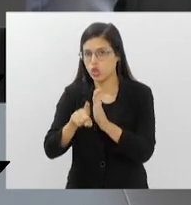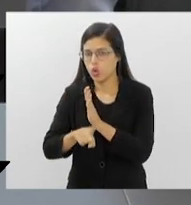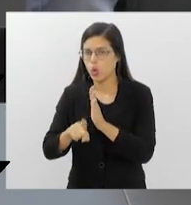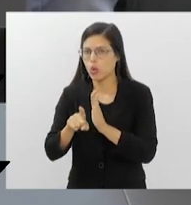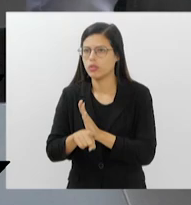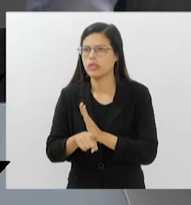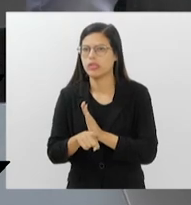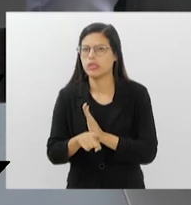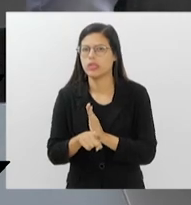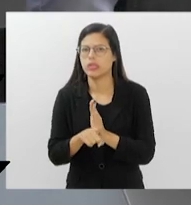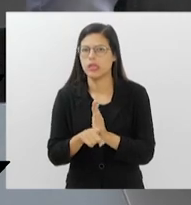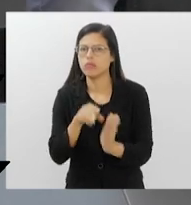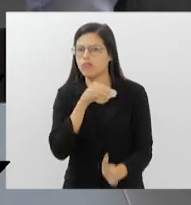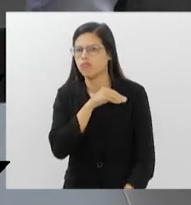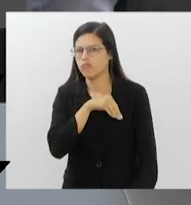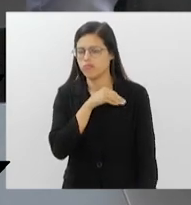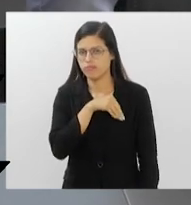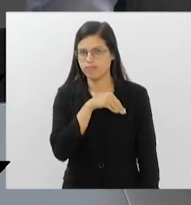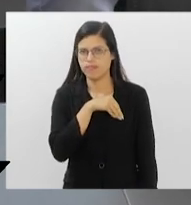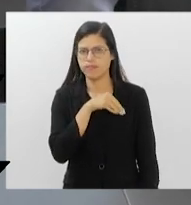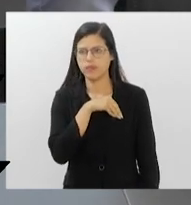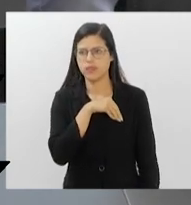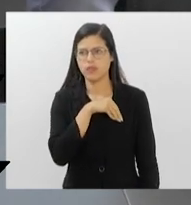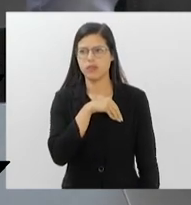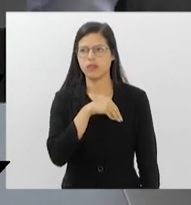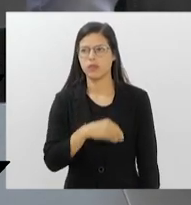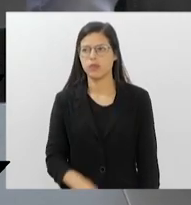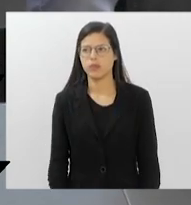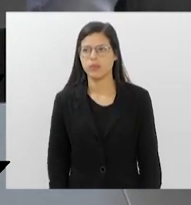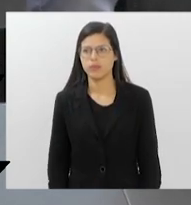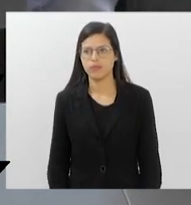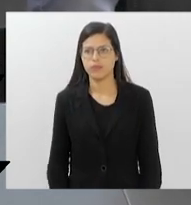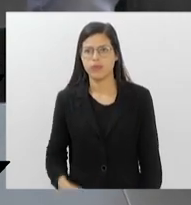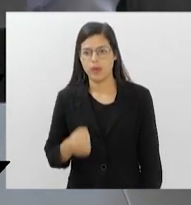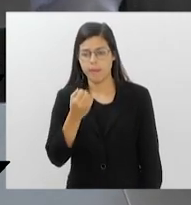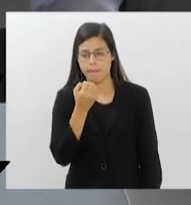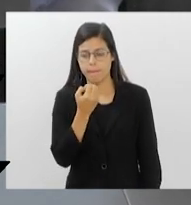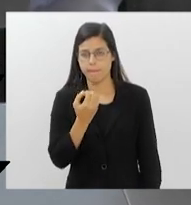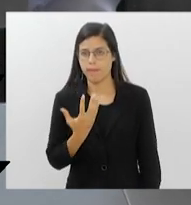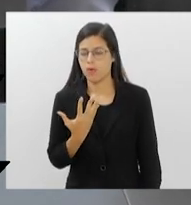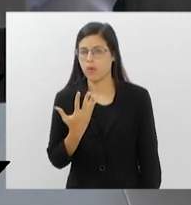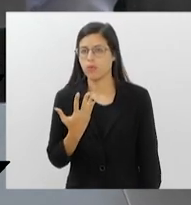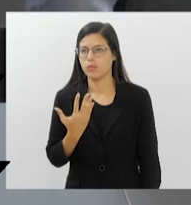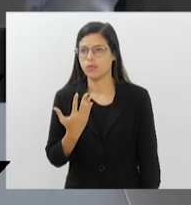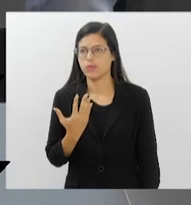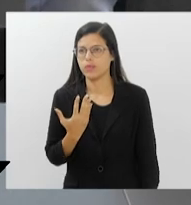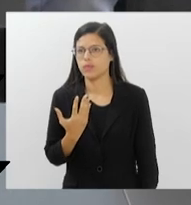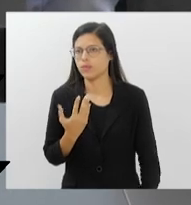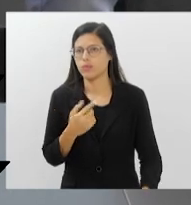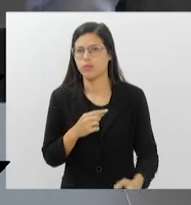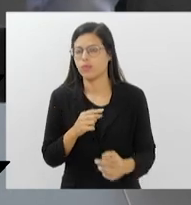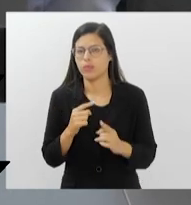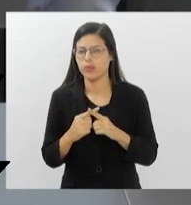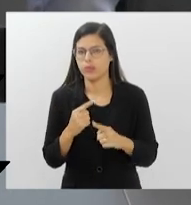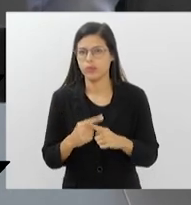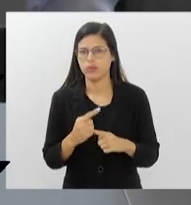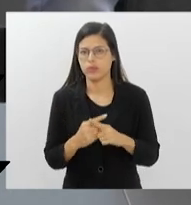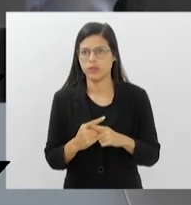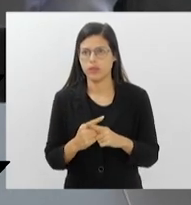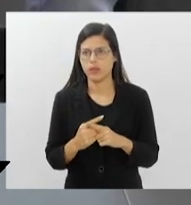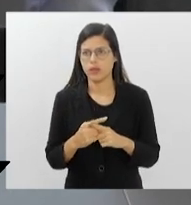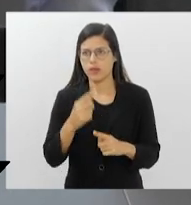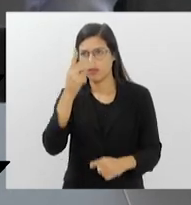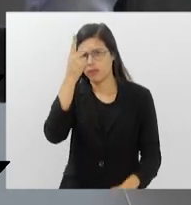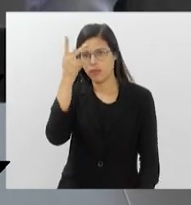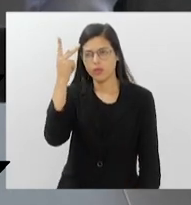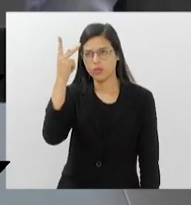é em geral muito bom para aqueles que são dono